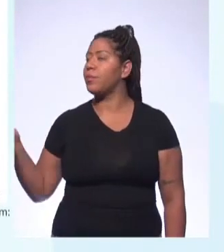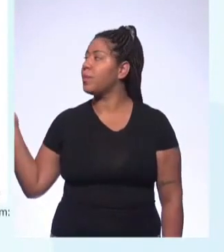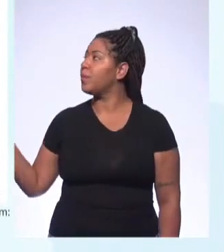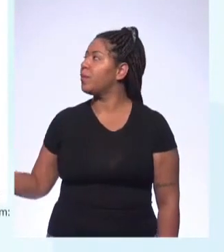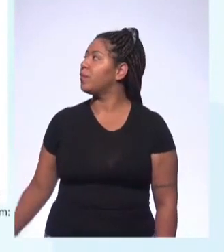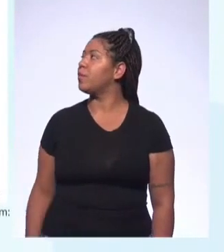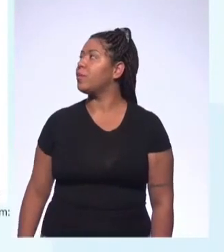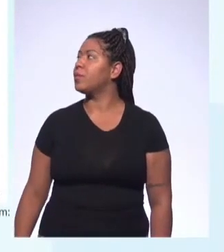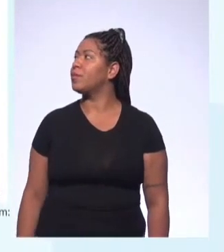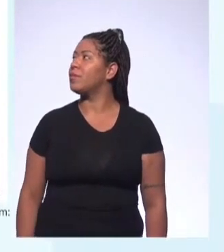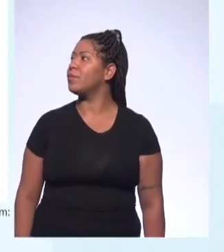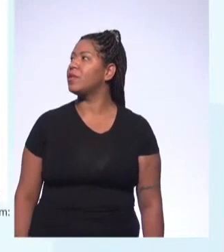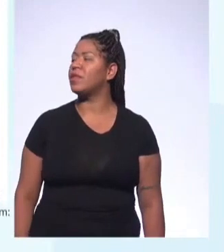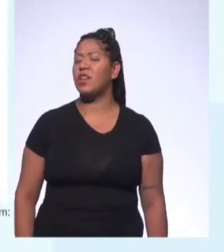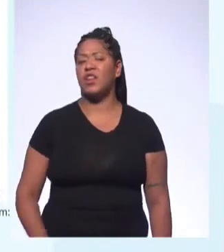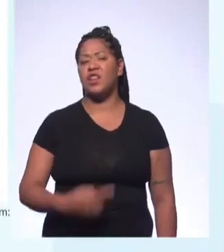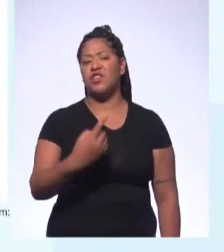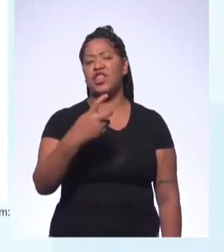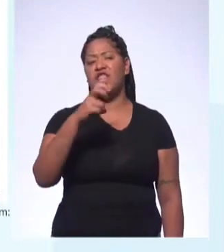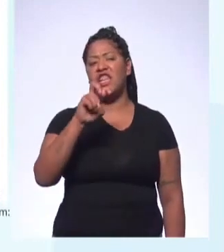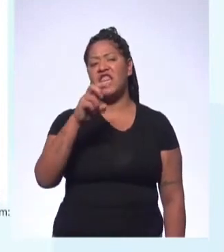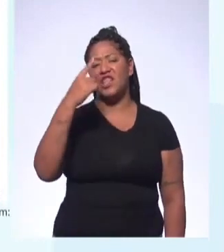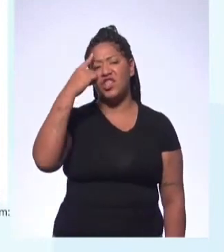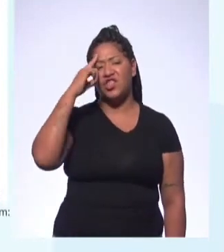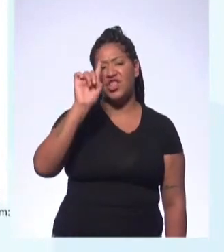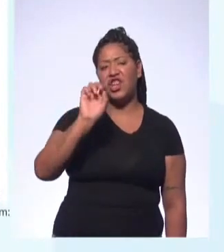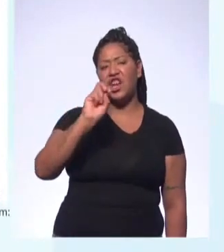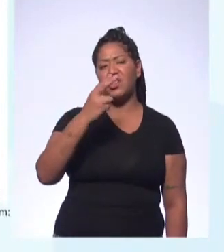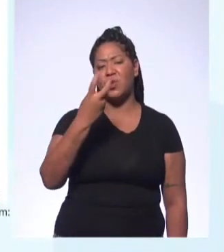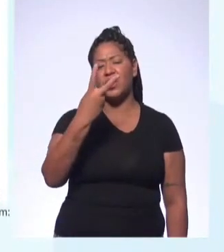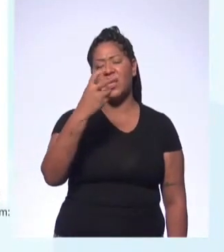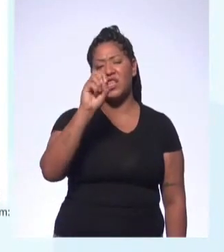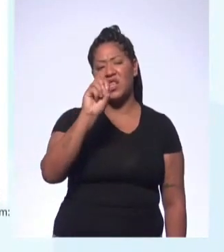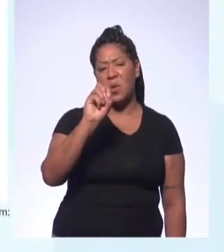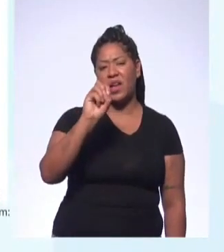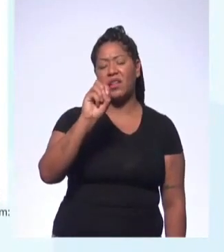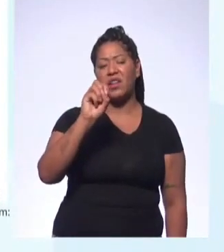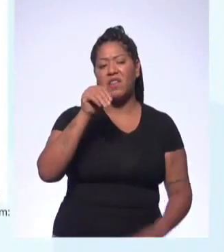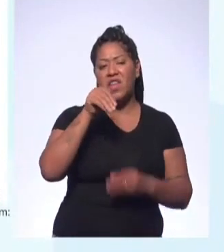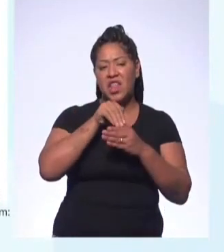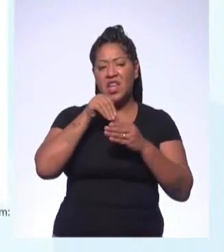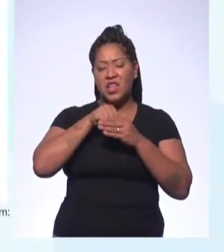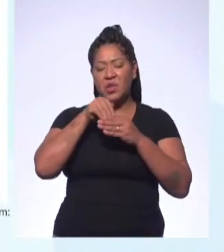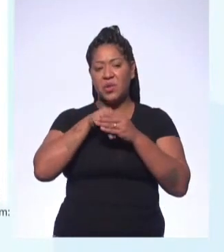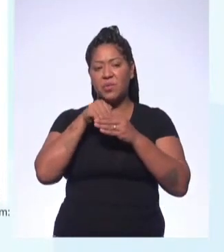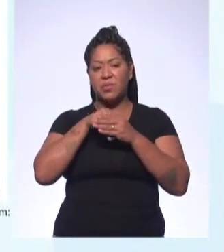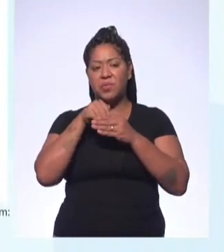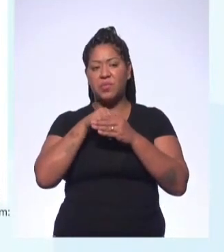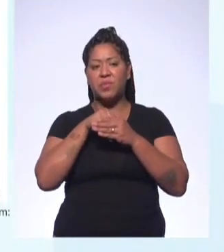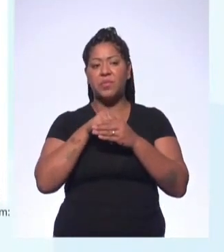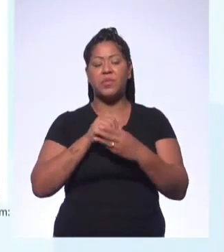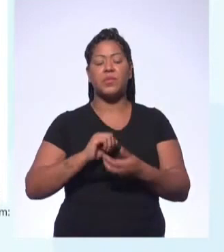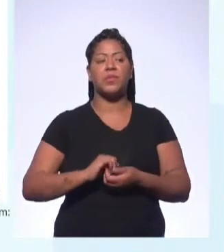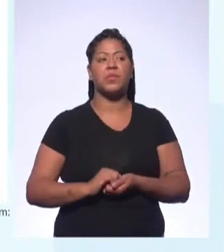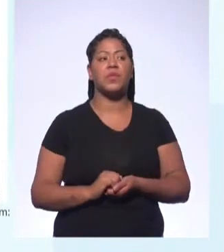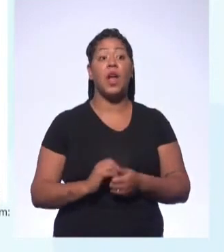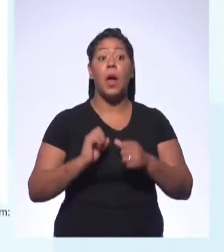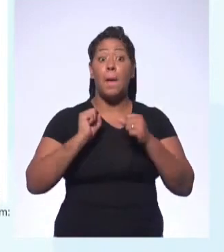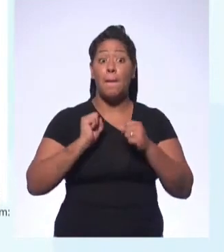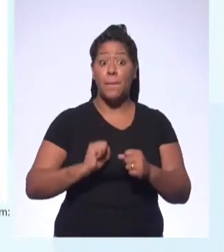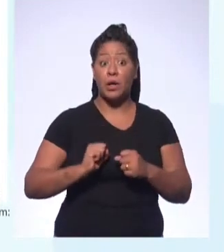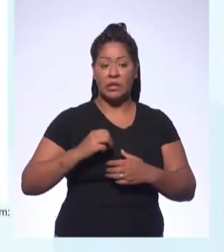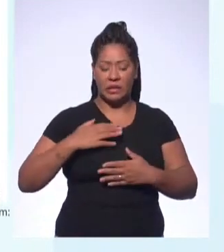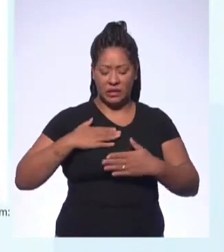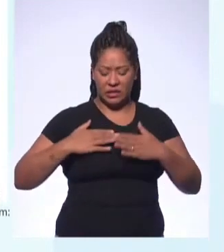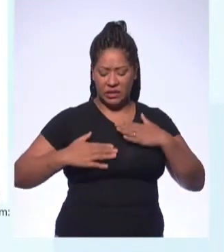ele vai durar de 15 a 150 dias a sua incubação, infecção, etc. E pode ser assintomático, pode causar